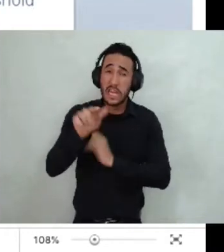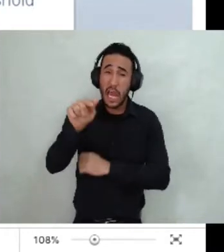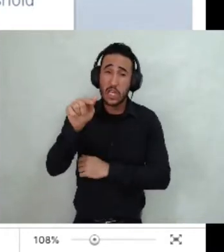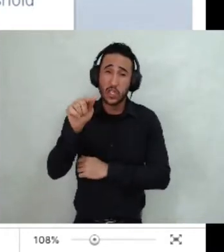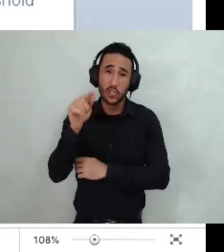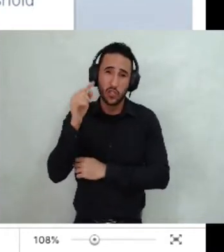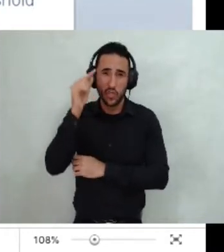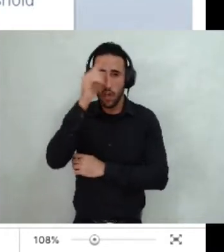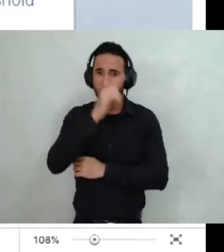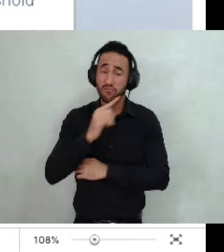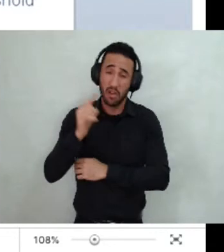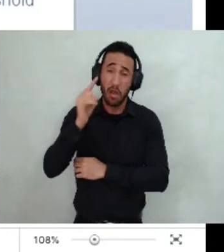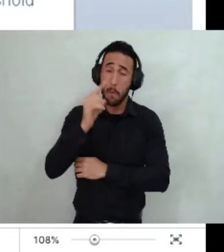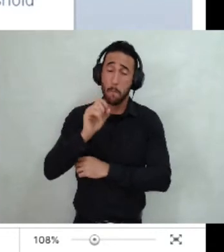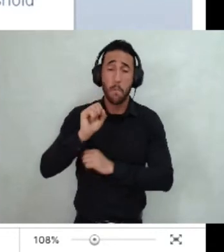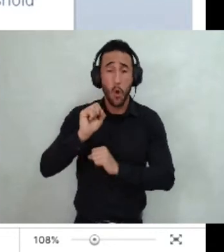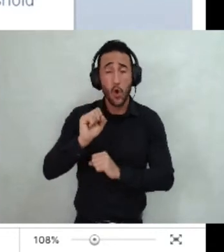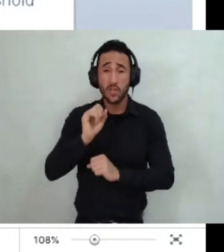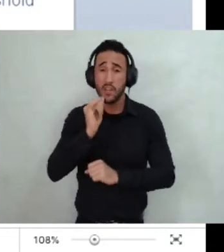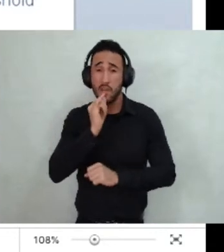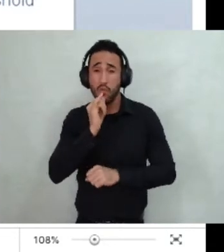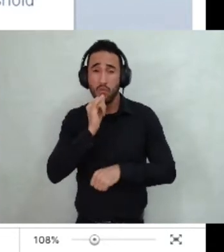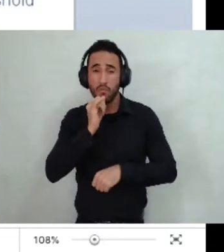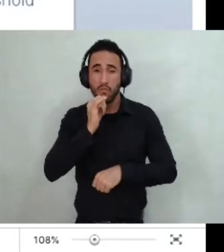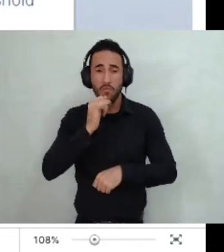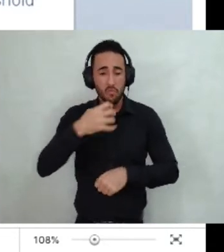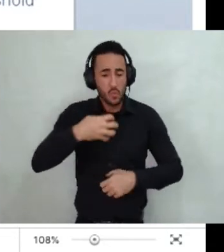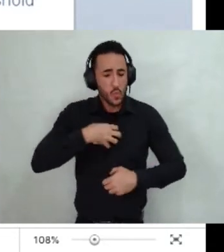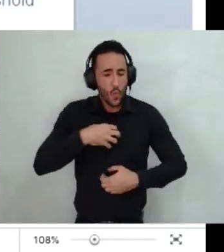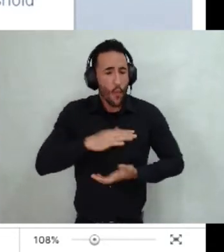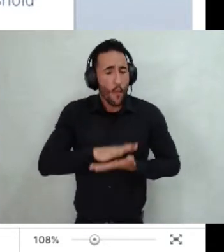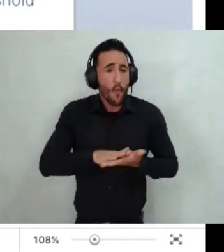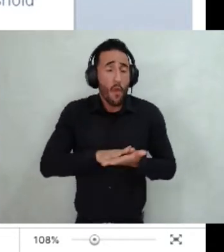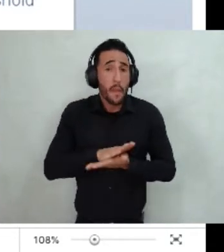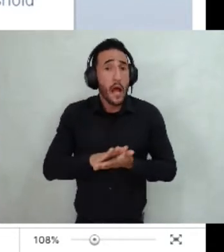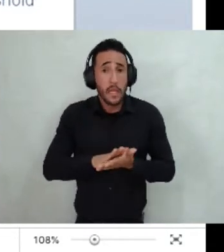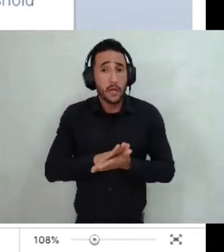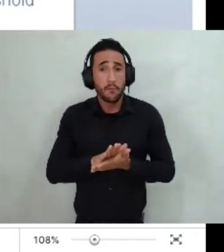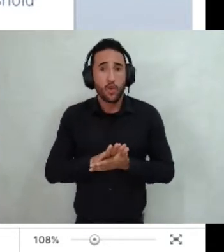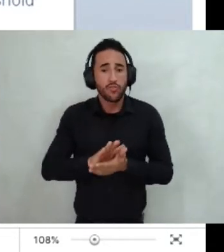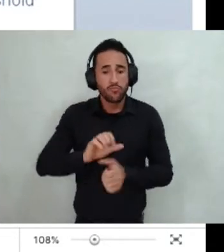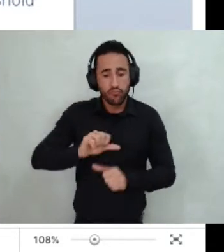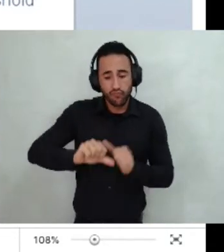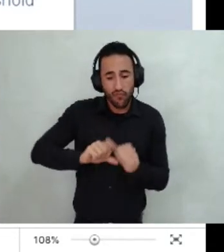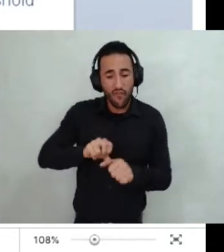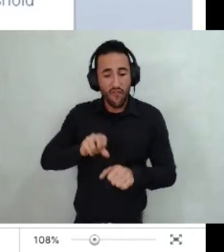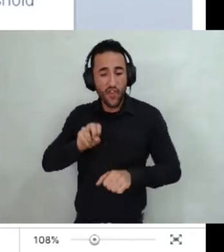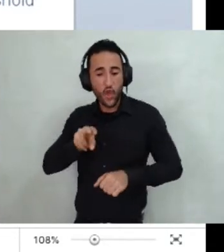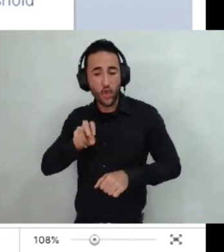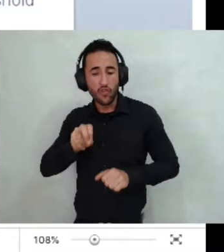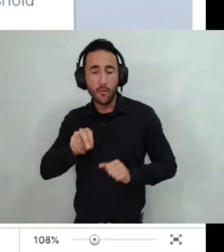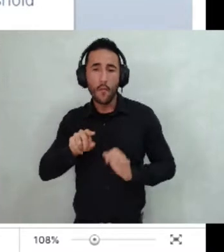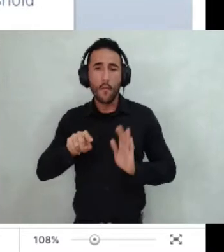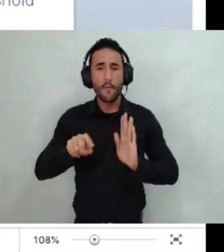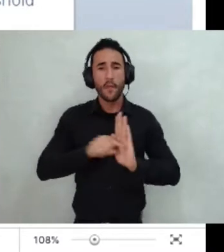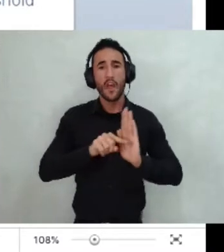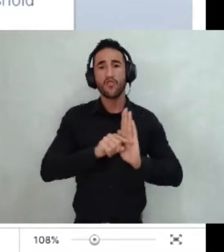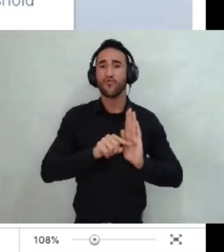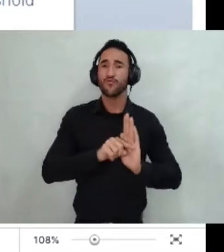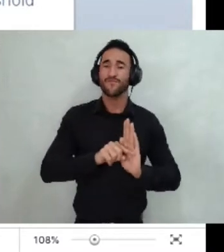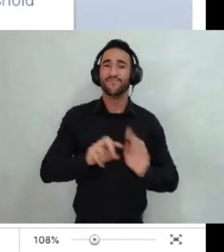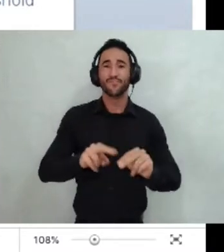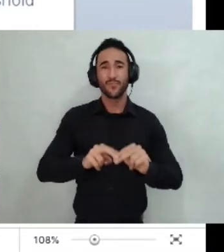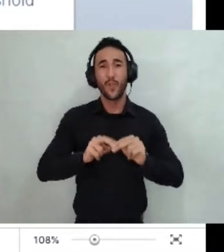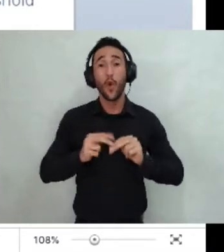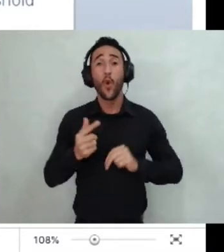podem, eventualmente, em menos de uma semana, já ter negativado a carga viral, e alguns estudos mostraram carga viral